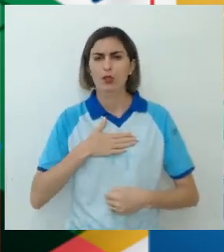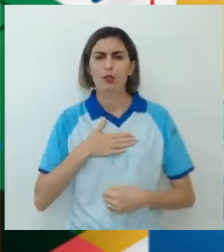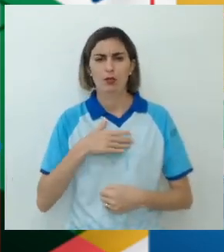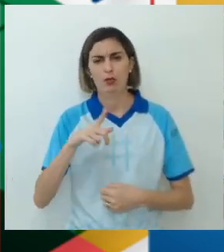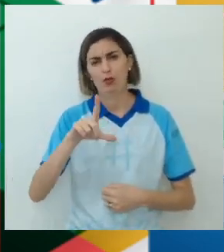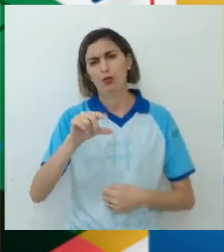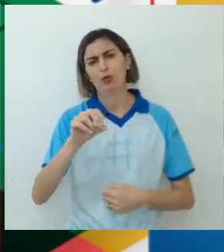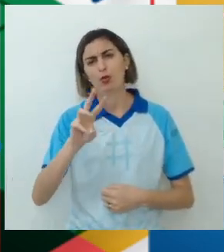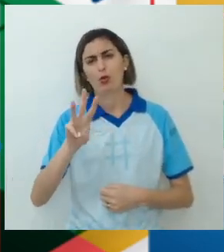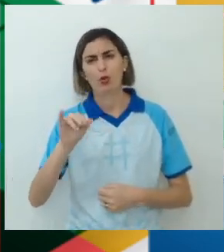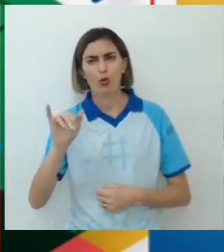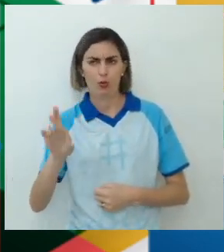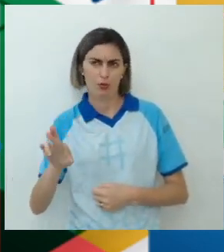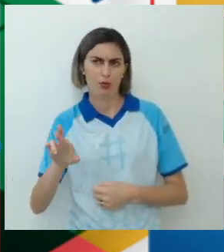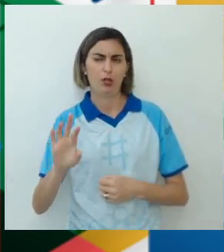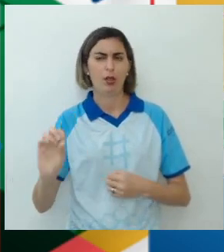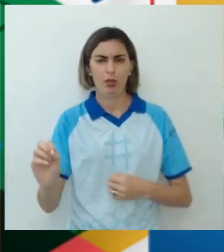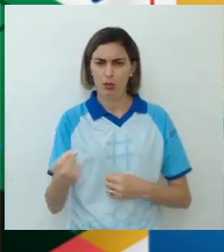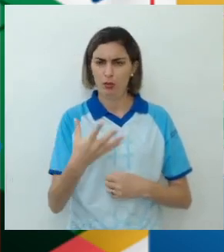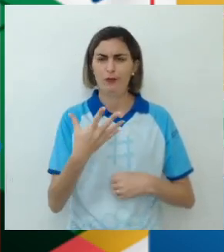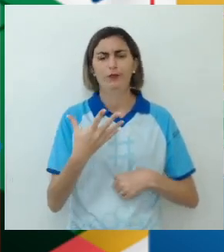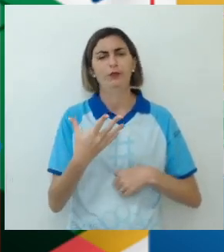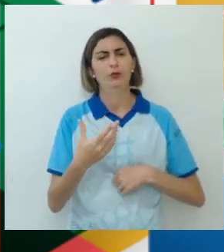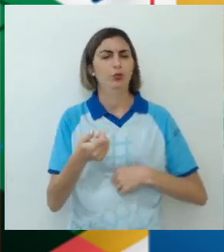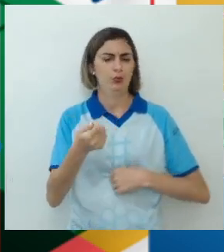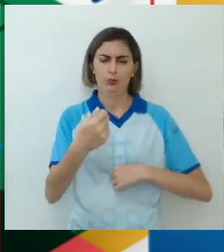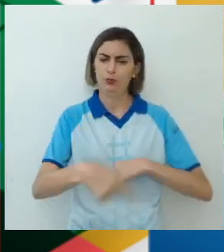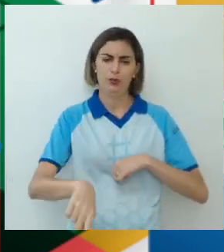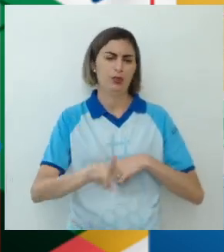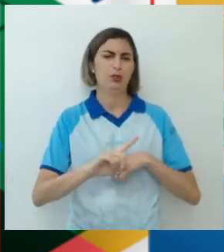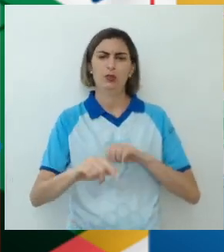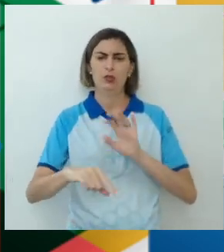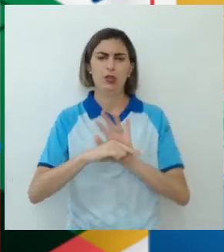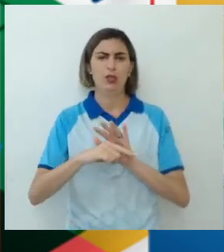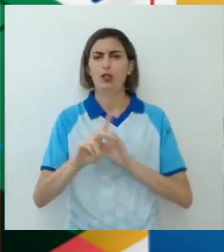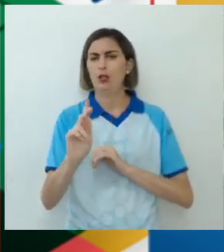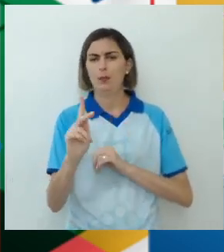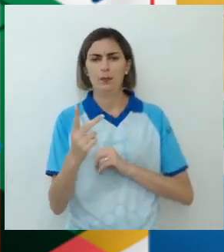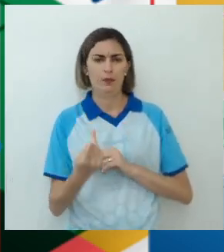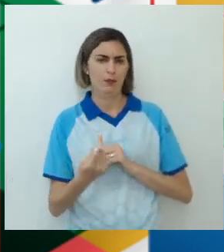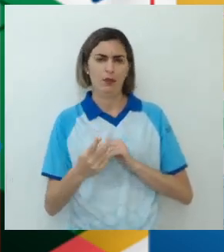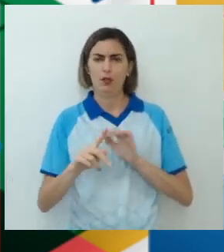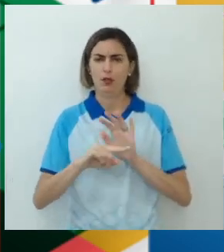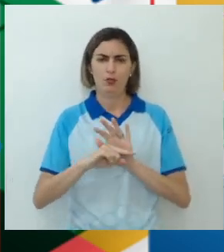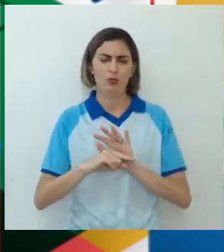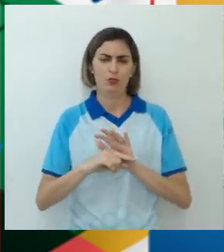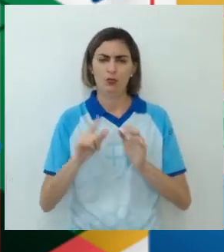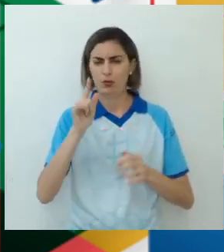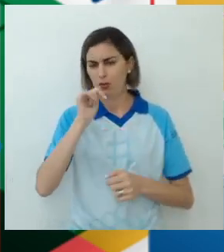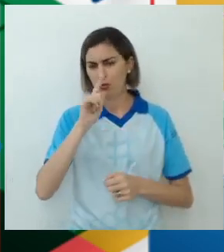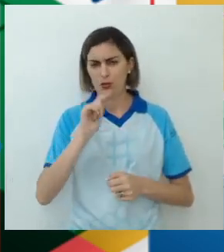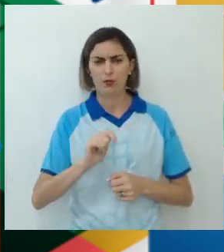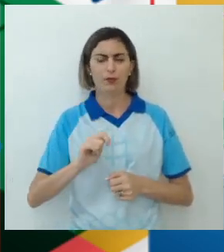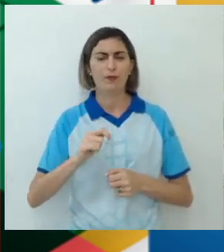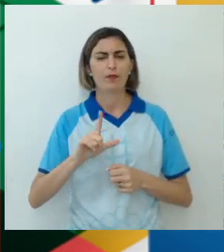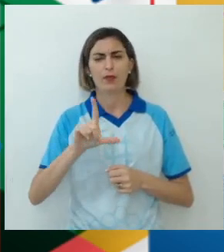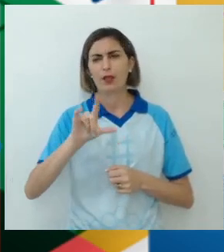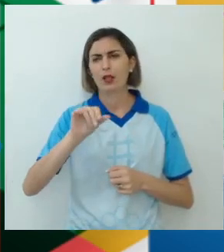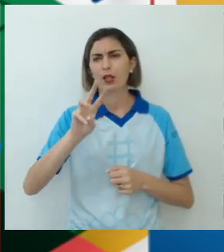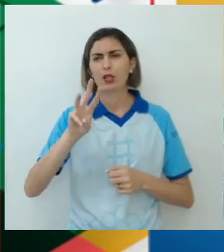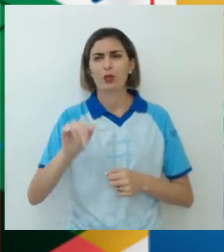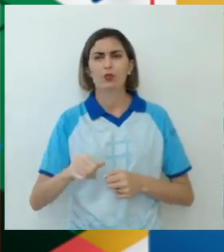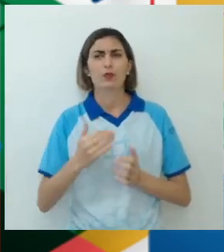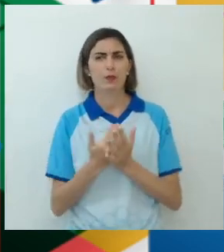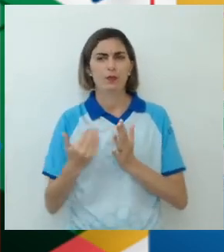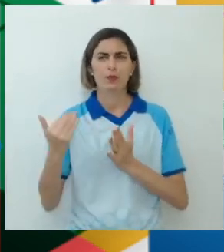Bronsted-Lowry. Então, isso é uma inovação. Não precisa de OH-, não precisa de água. Lewis, ele vai